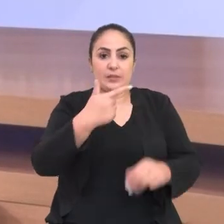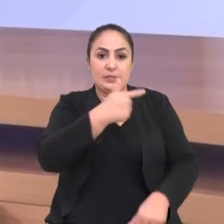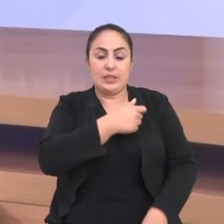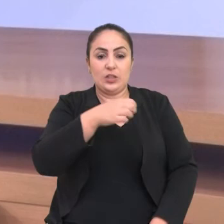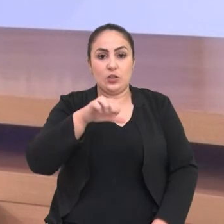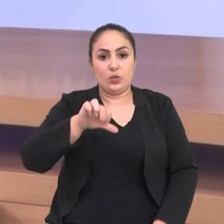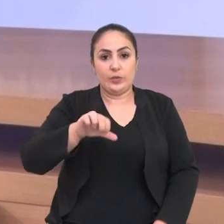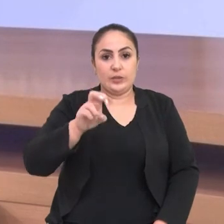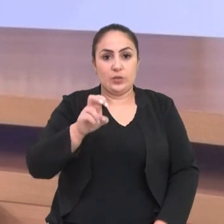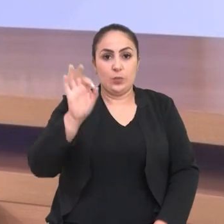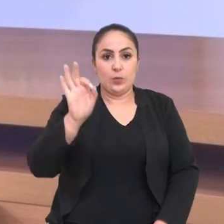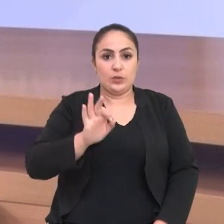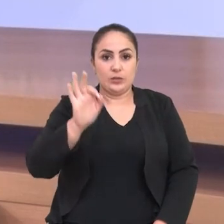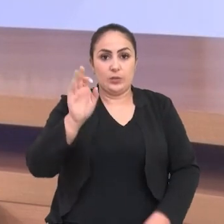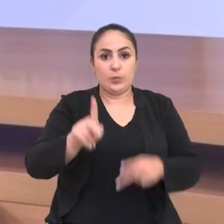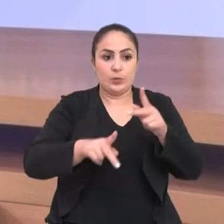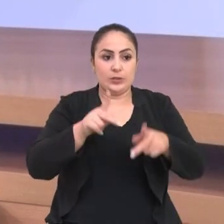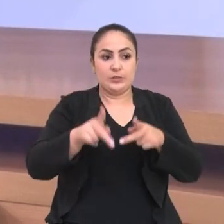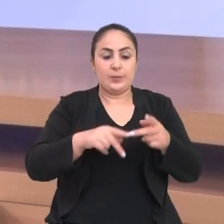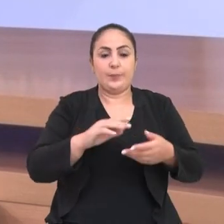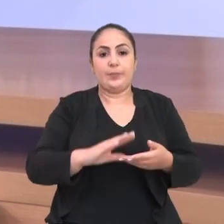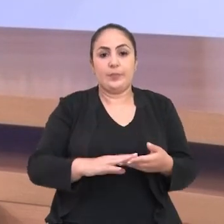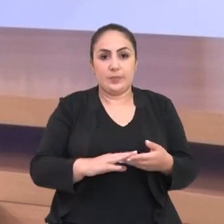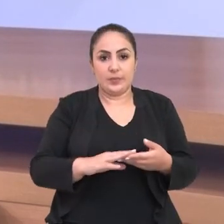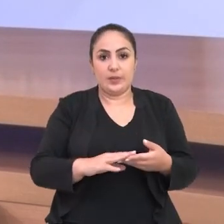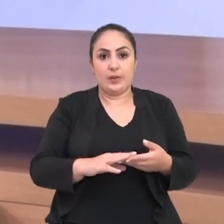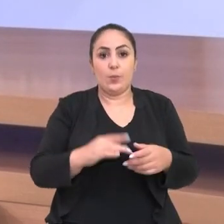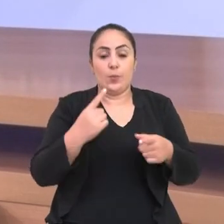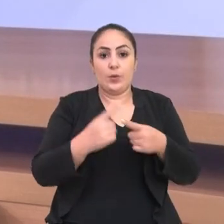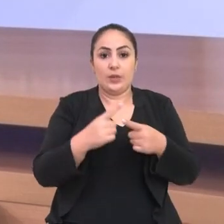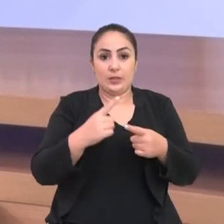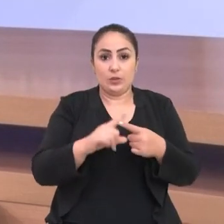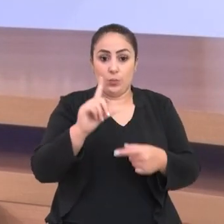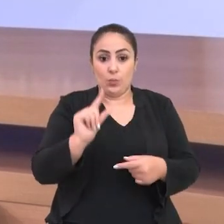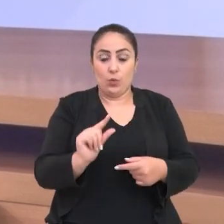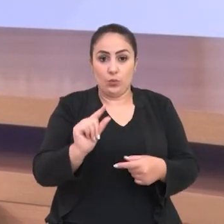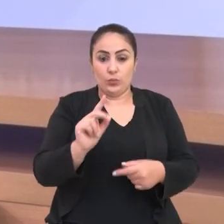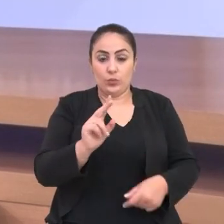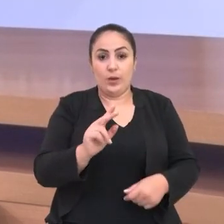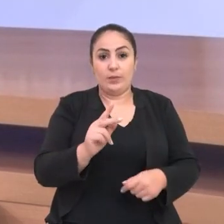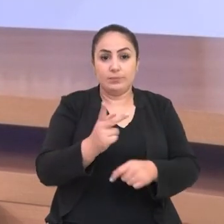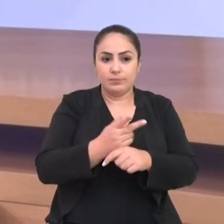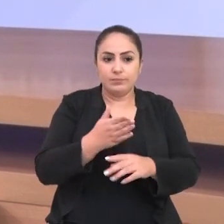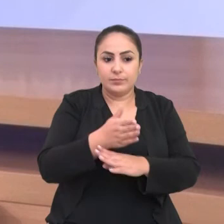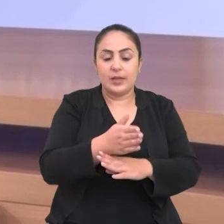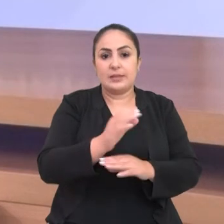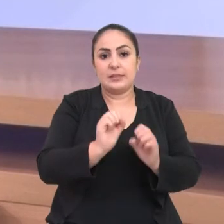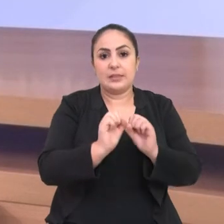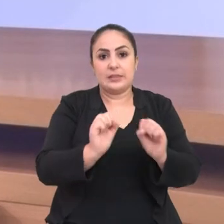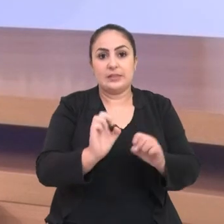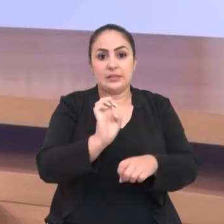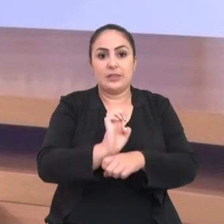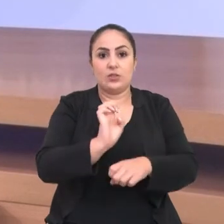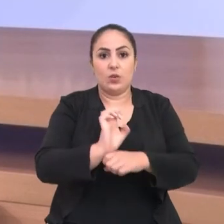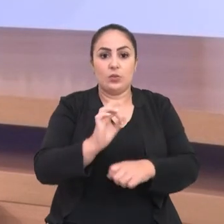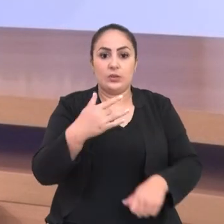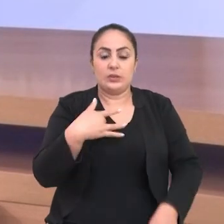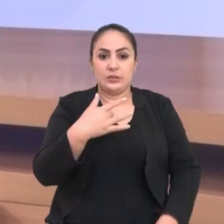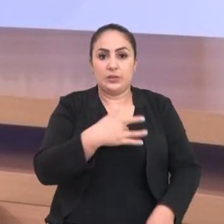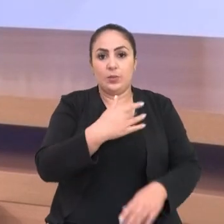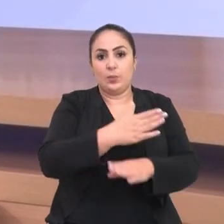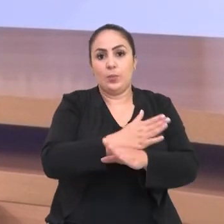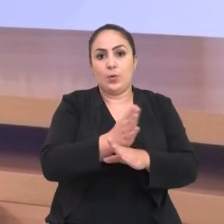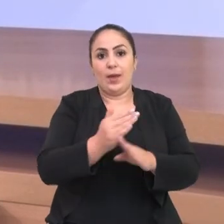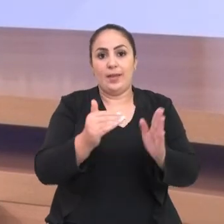que era vacinar 95% do público-alvo. E devido à baixa procura, a Secretaria Estadual